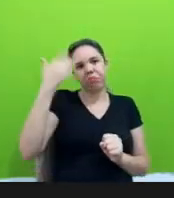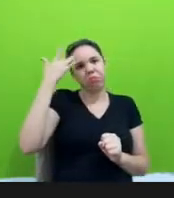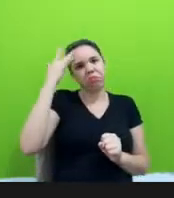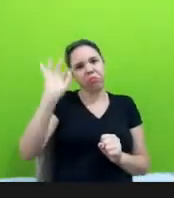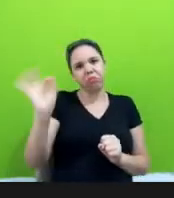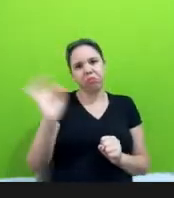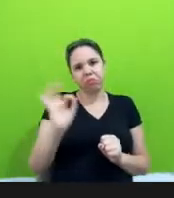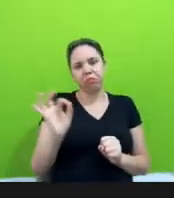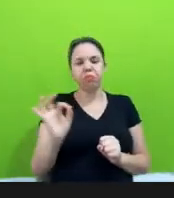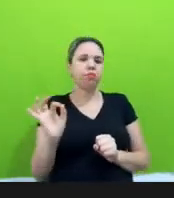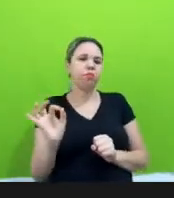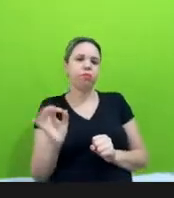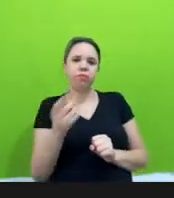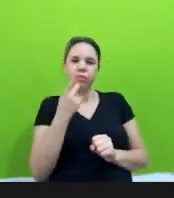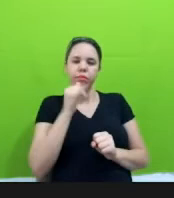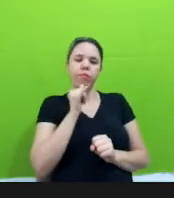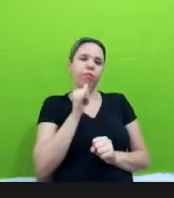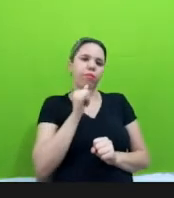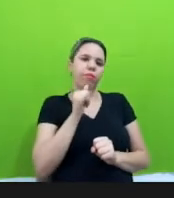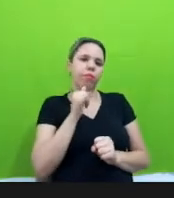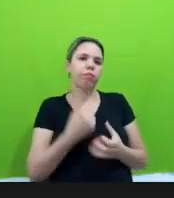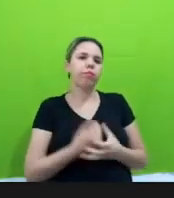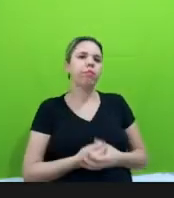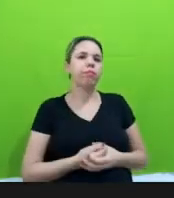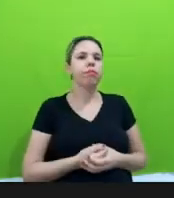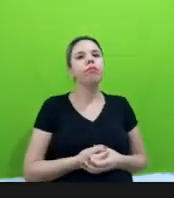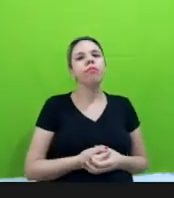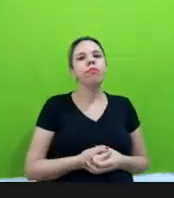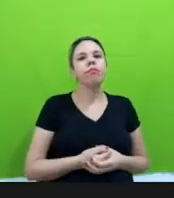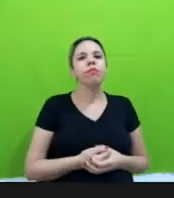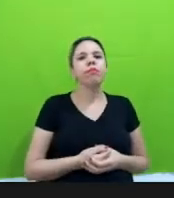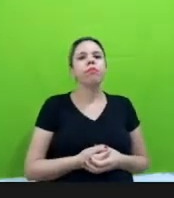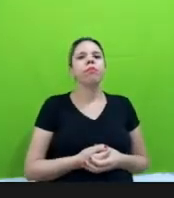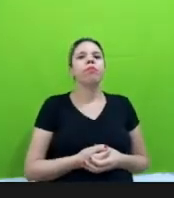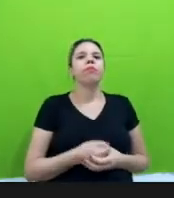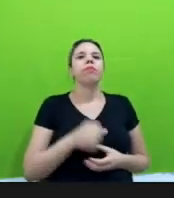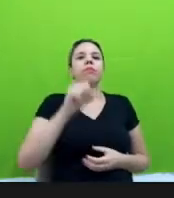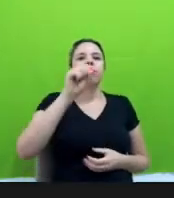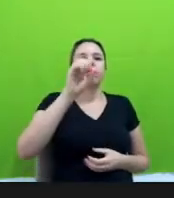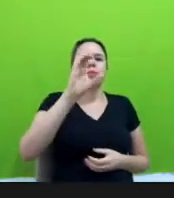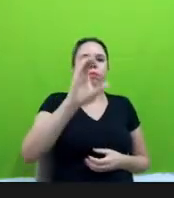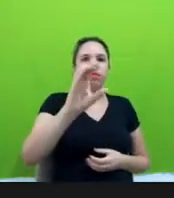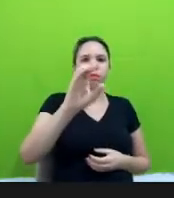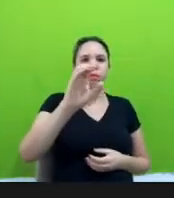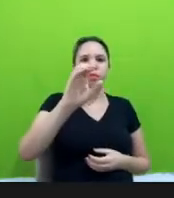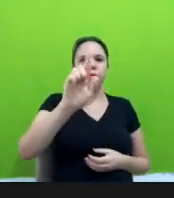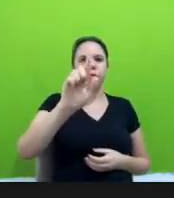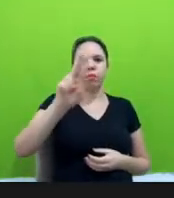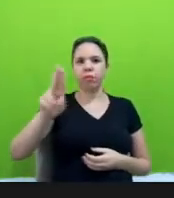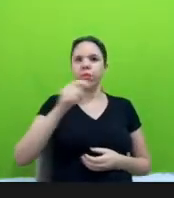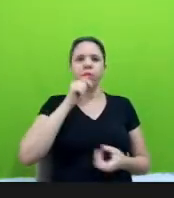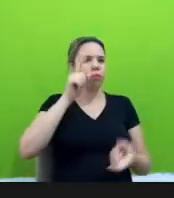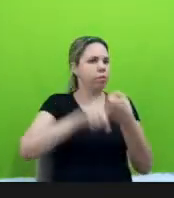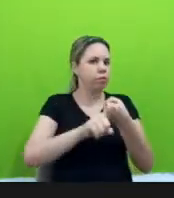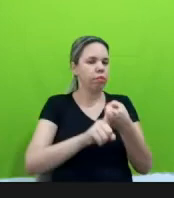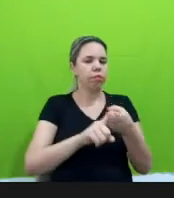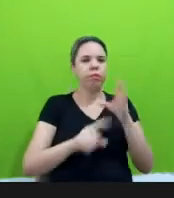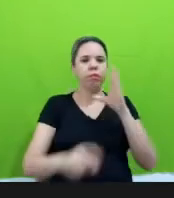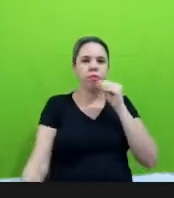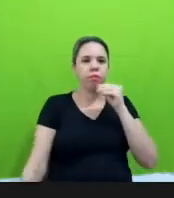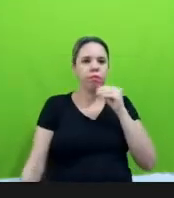mas estou dando como exemplo. Ainda que a CGU não tenha punido, eu acho que não vai punir, casos de servidores que não